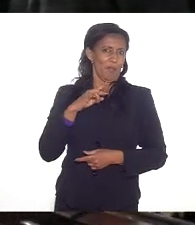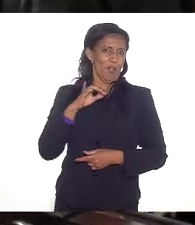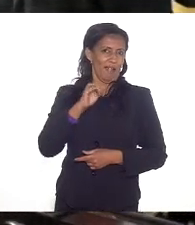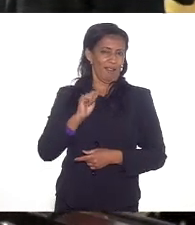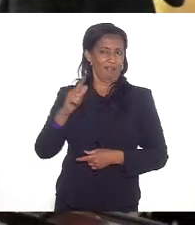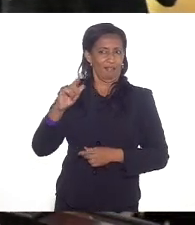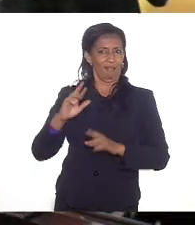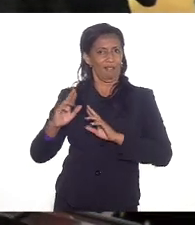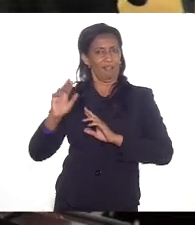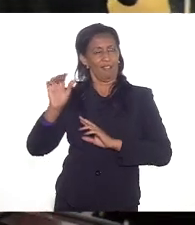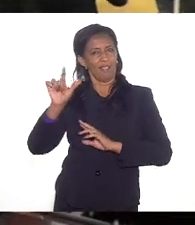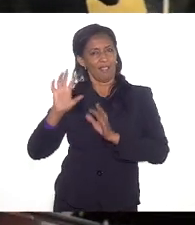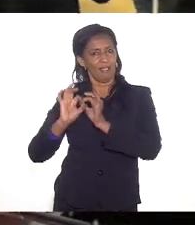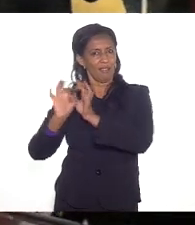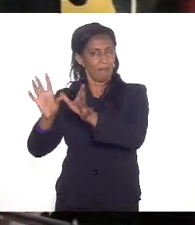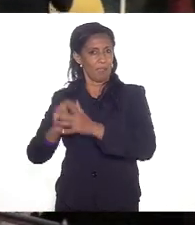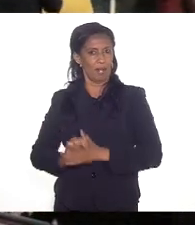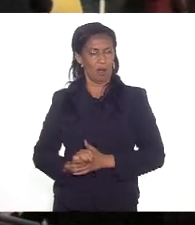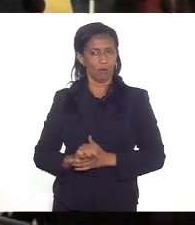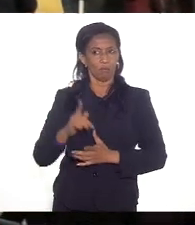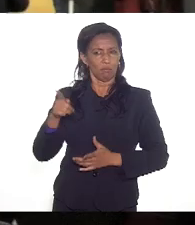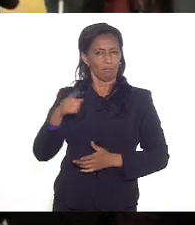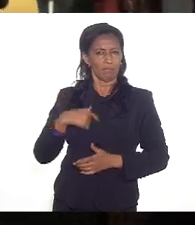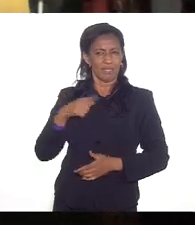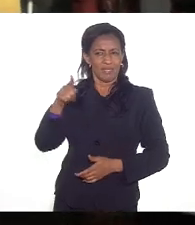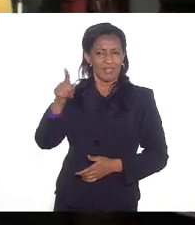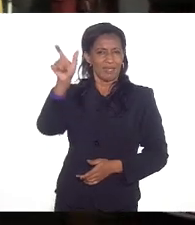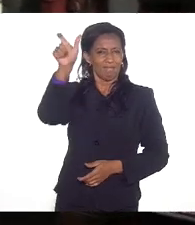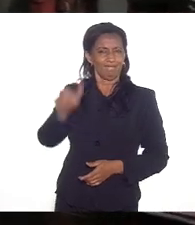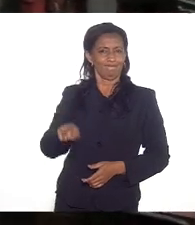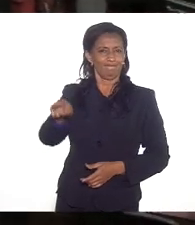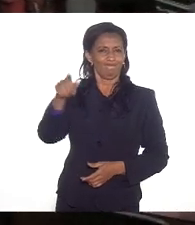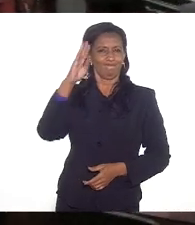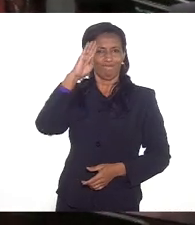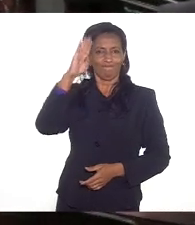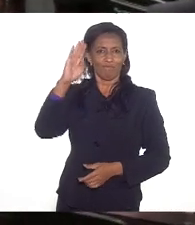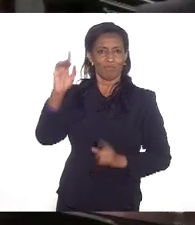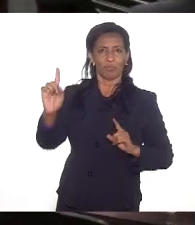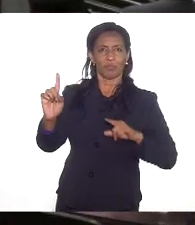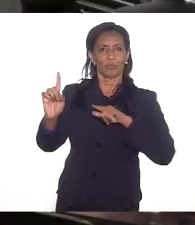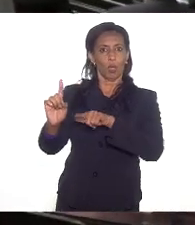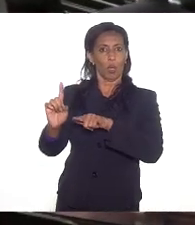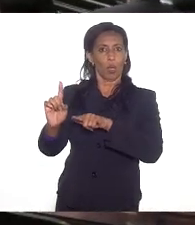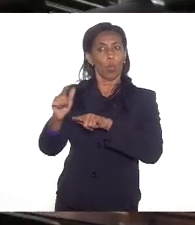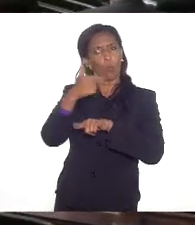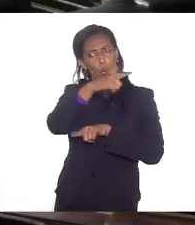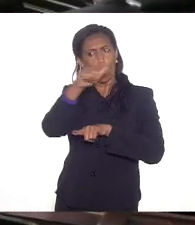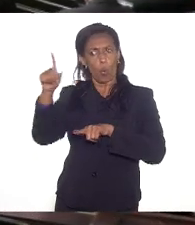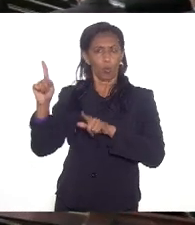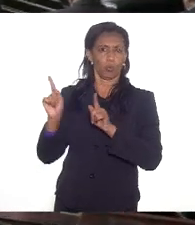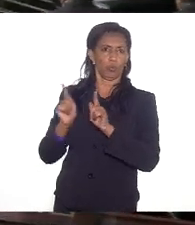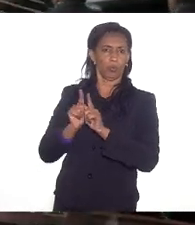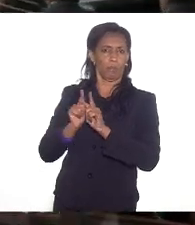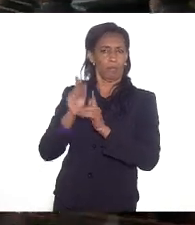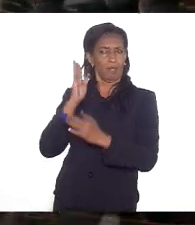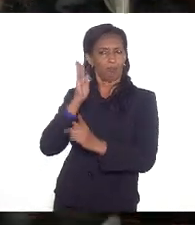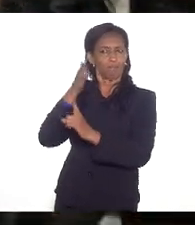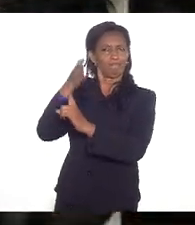Liberal mas o Luiz Paulo é sem sombra de dúvidas uma referência que eu tenho nesse Parlamento junto com alguns outros